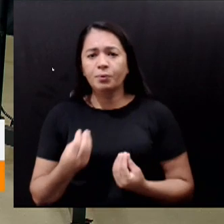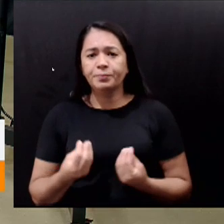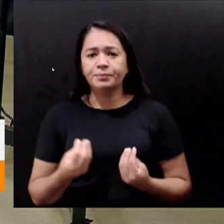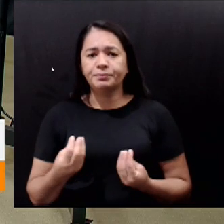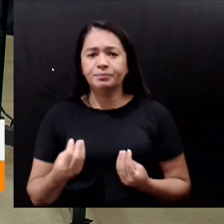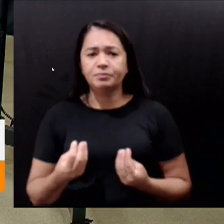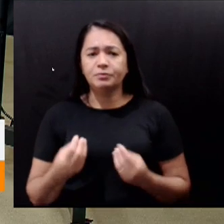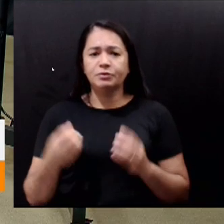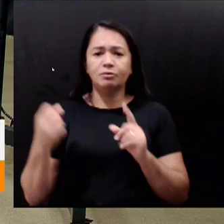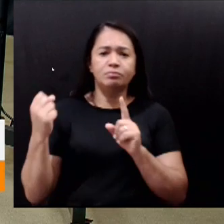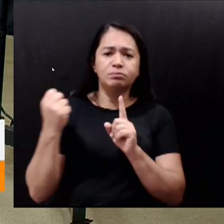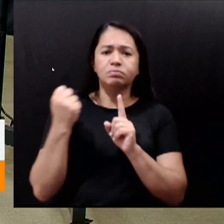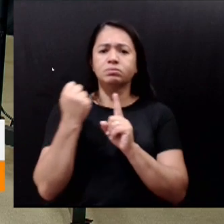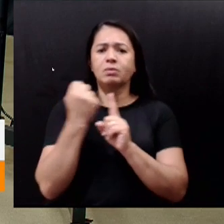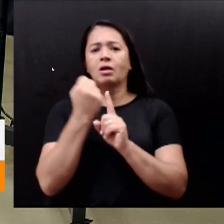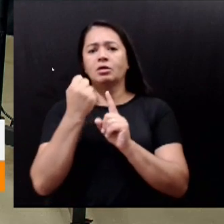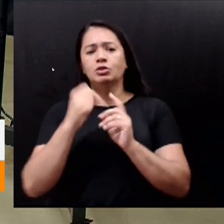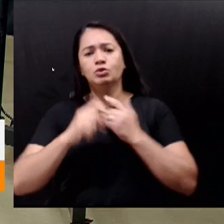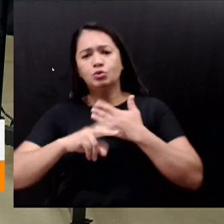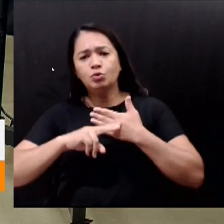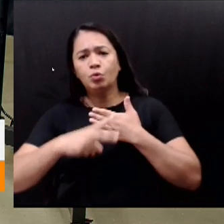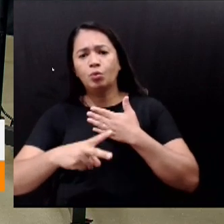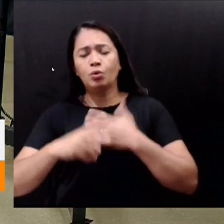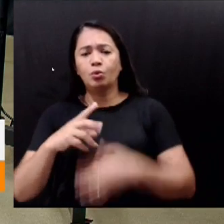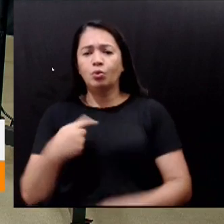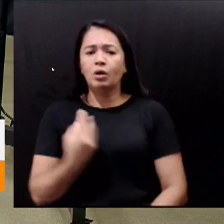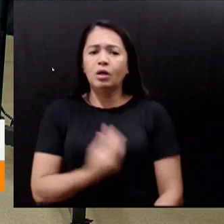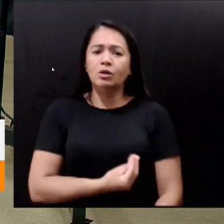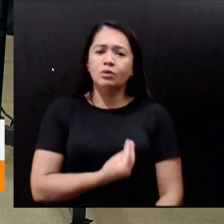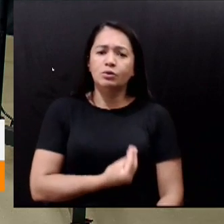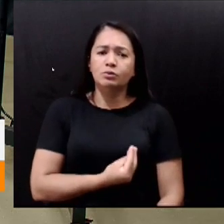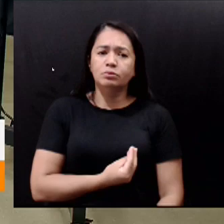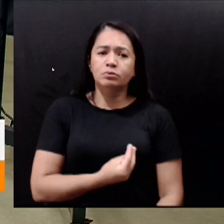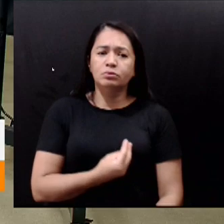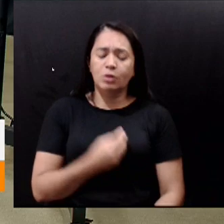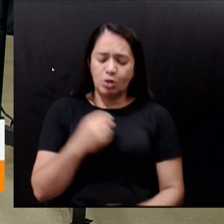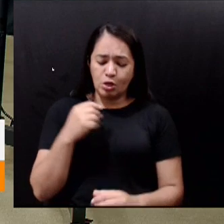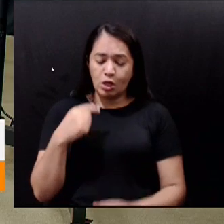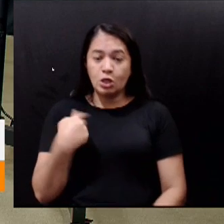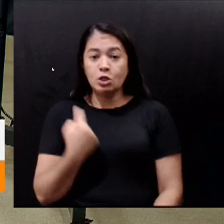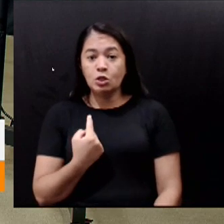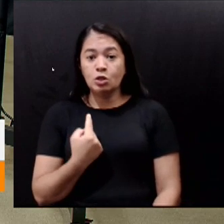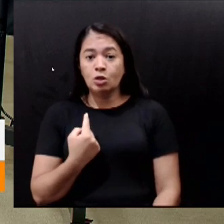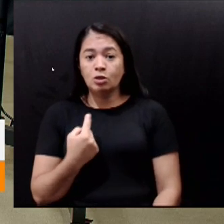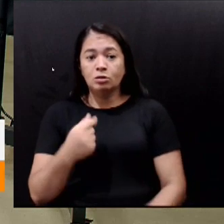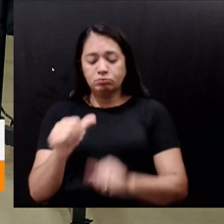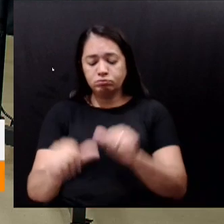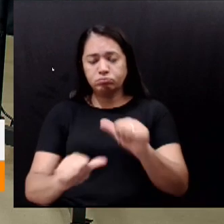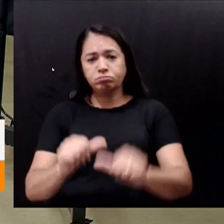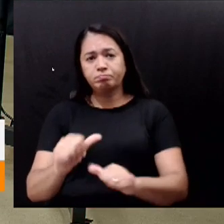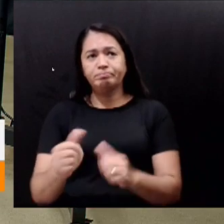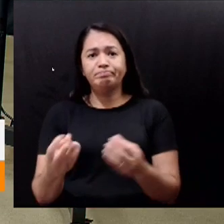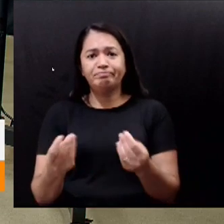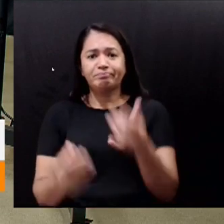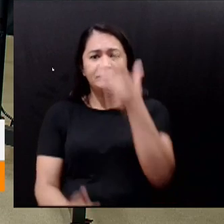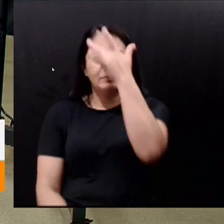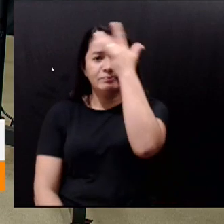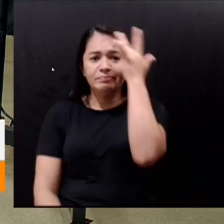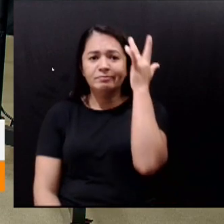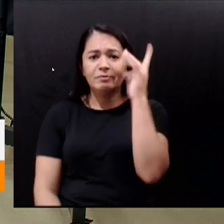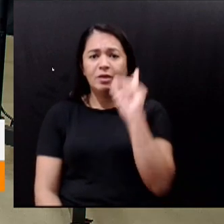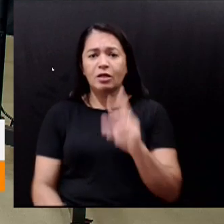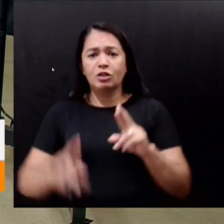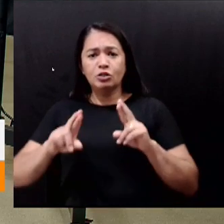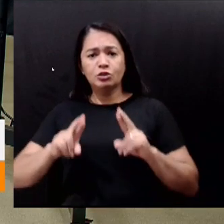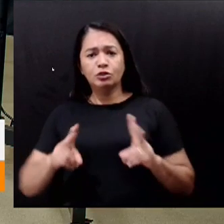impactou a nossa vida e nos transformou em pessoas diferentes, porque se a gente parar